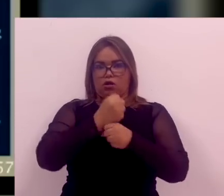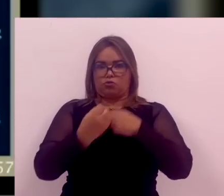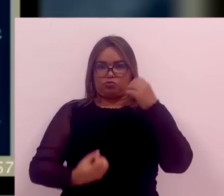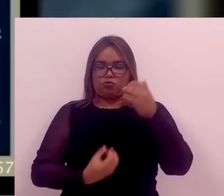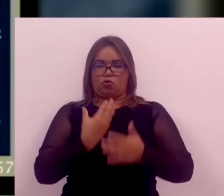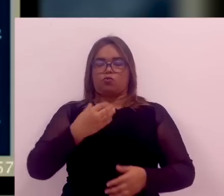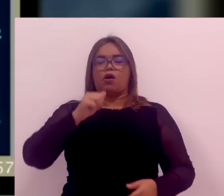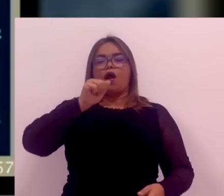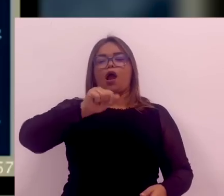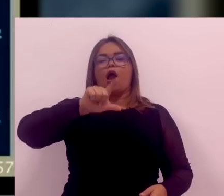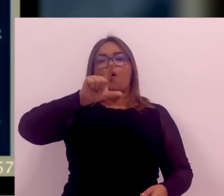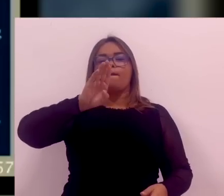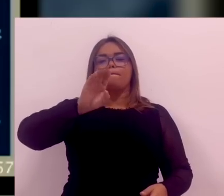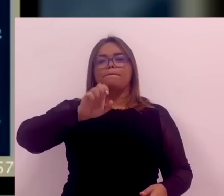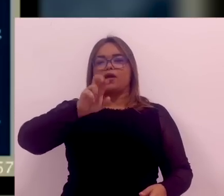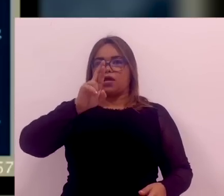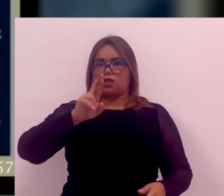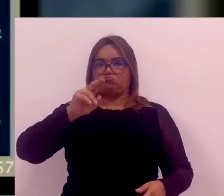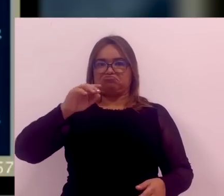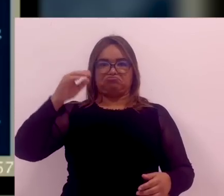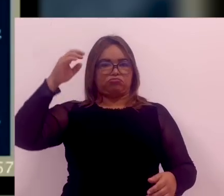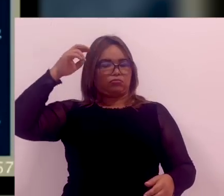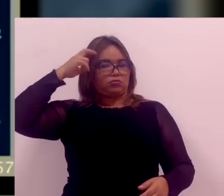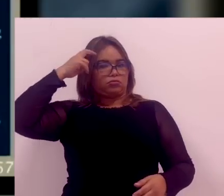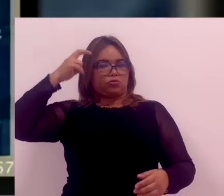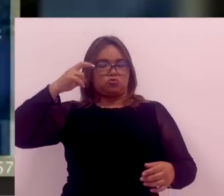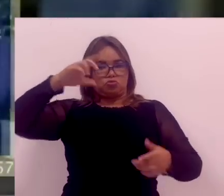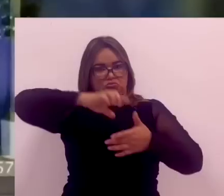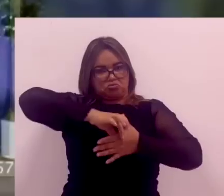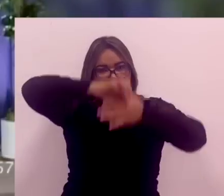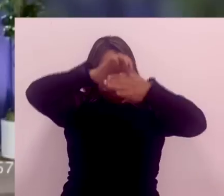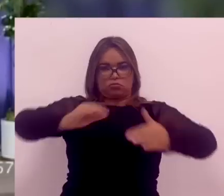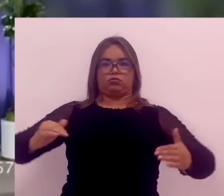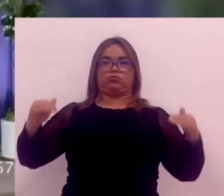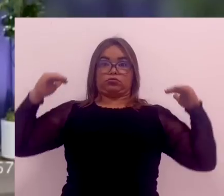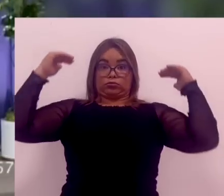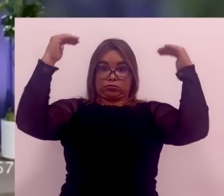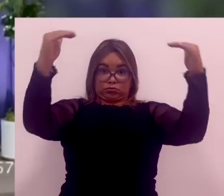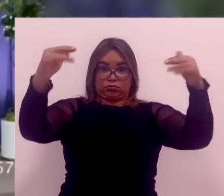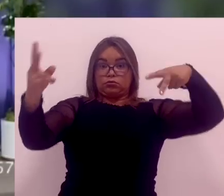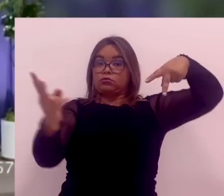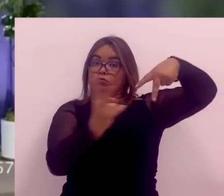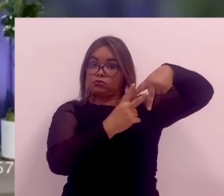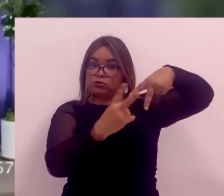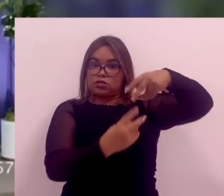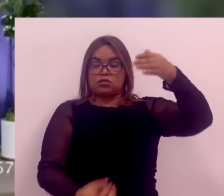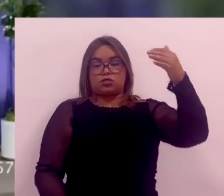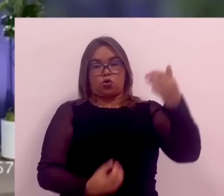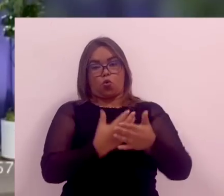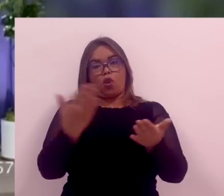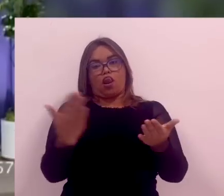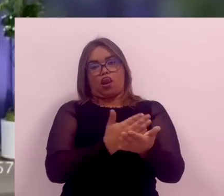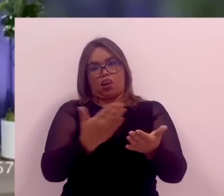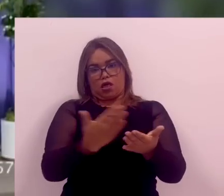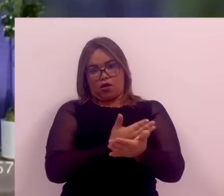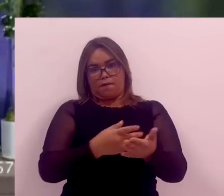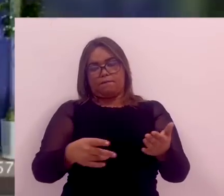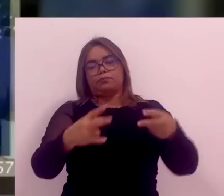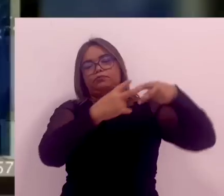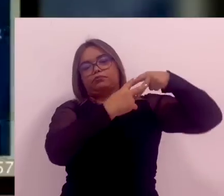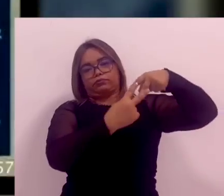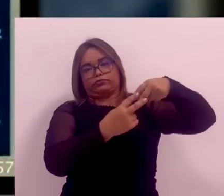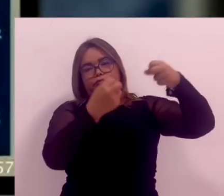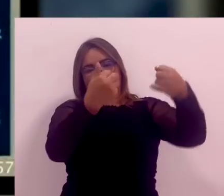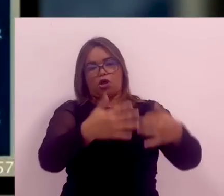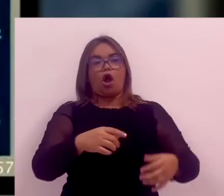em 1889, e elas dizem o seguinte: Albert Pike, o chefão da maçonaria escocesa e o